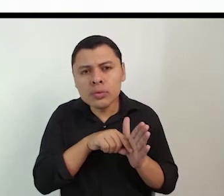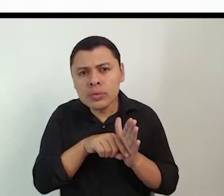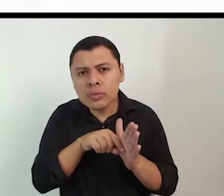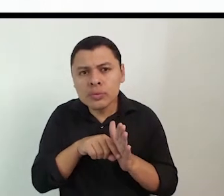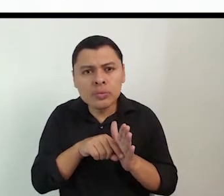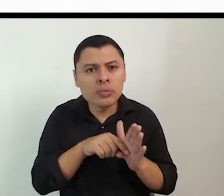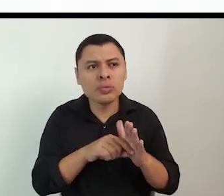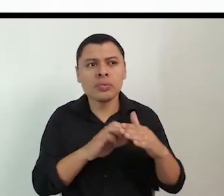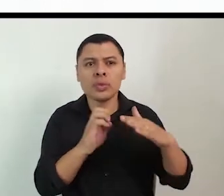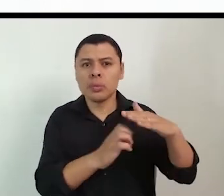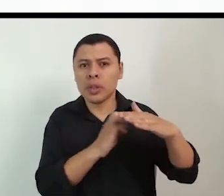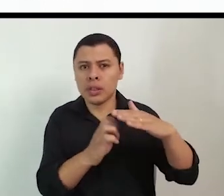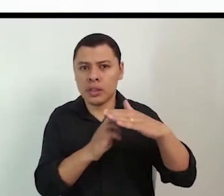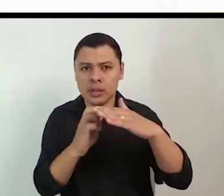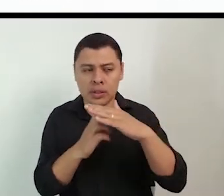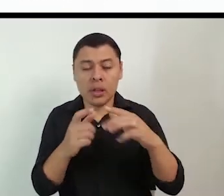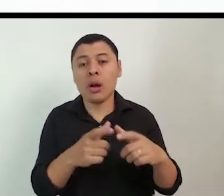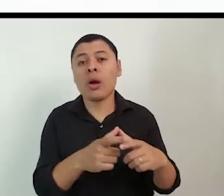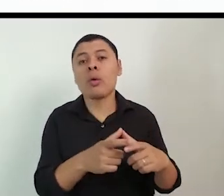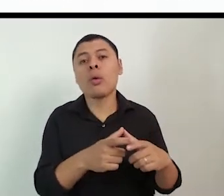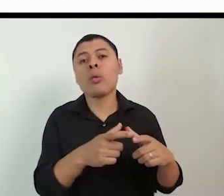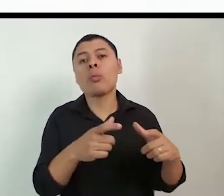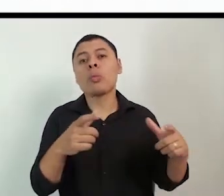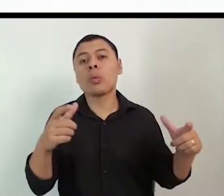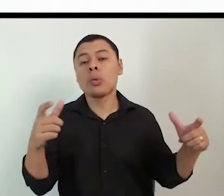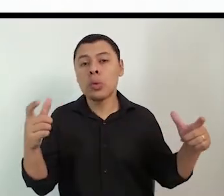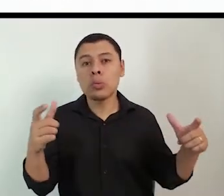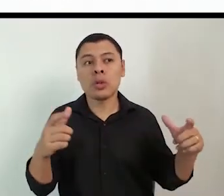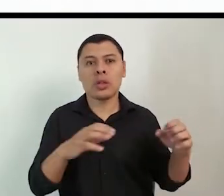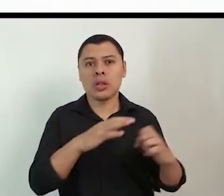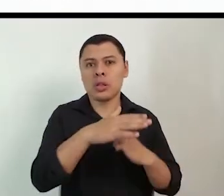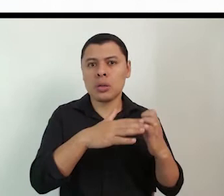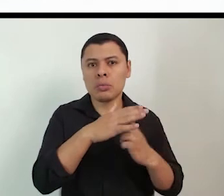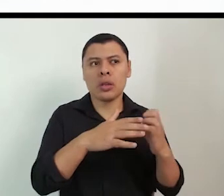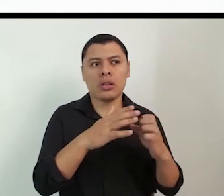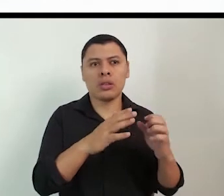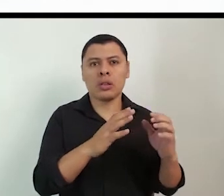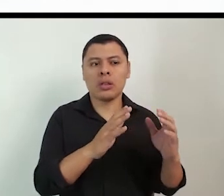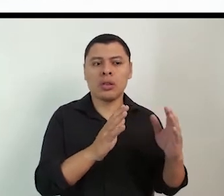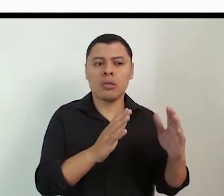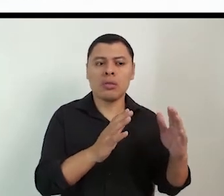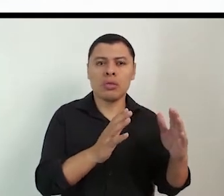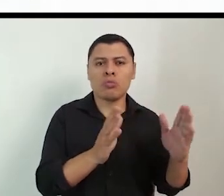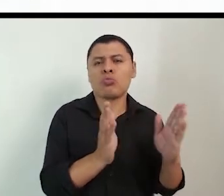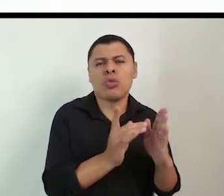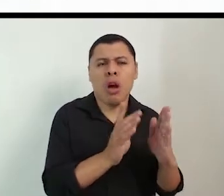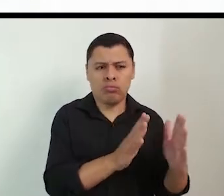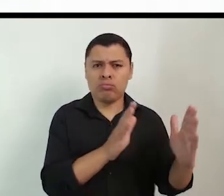com empresas, a grande maioria de médio a grande porte, sobre várias